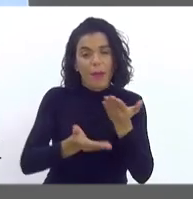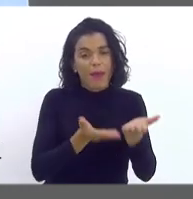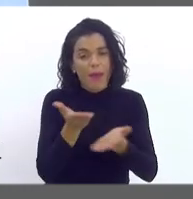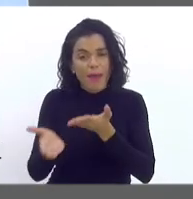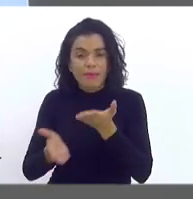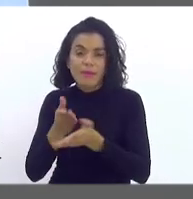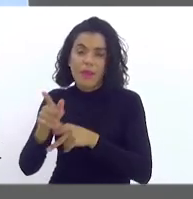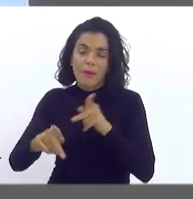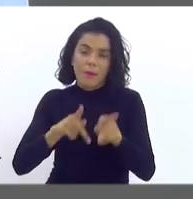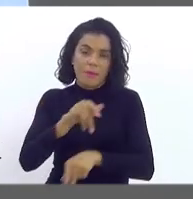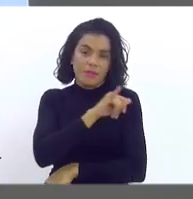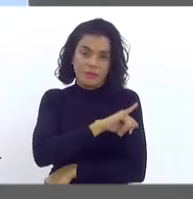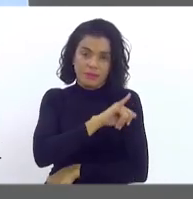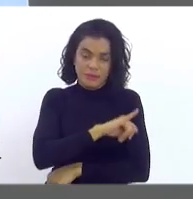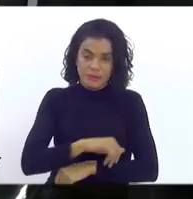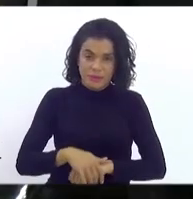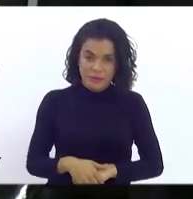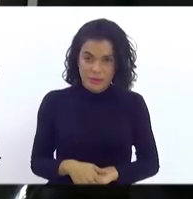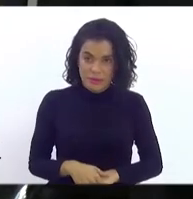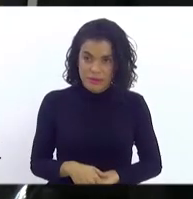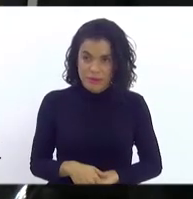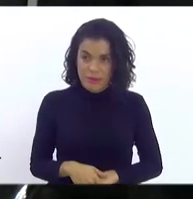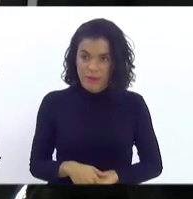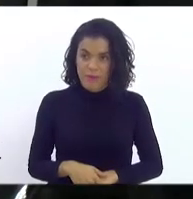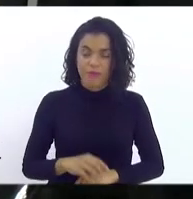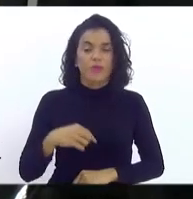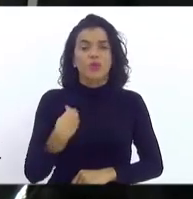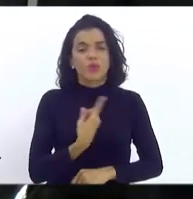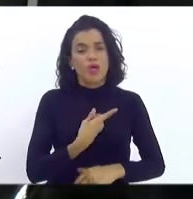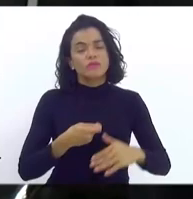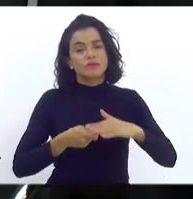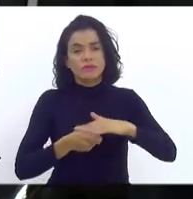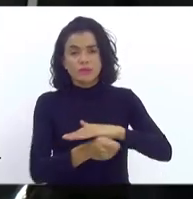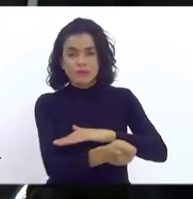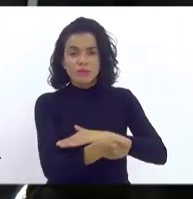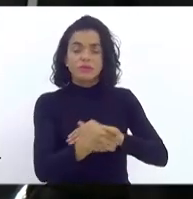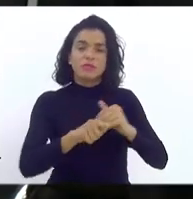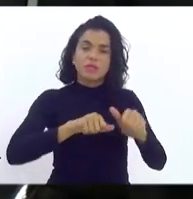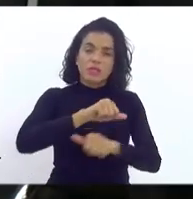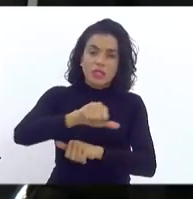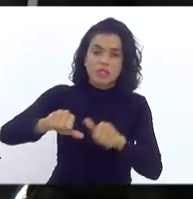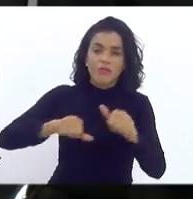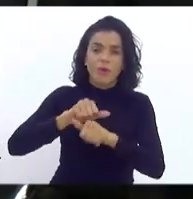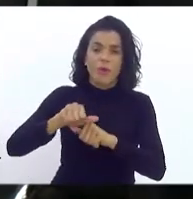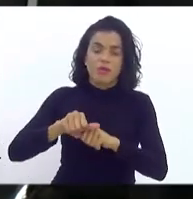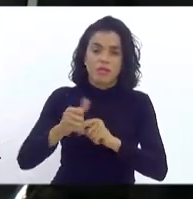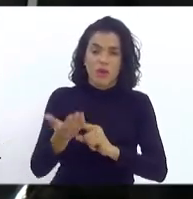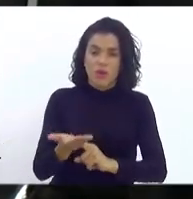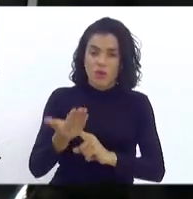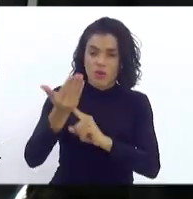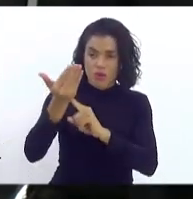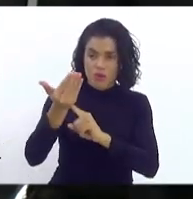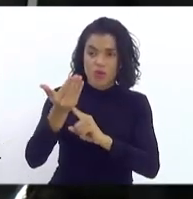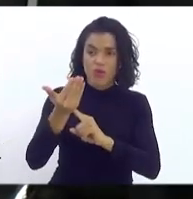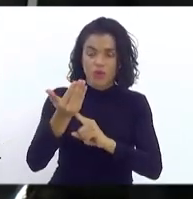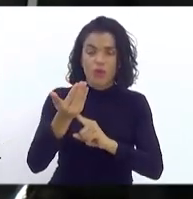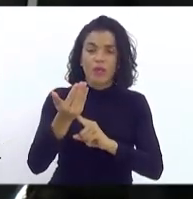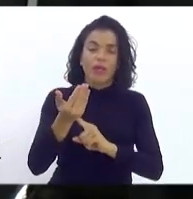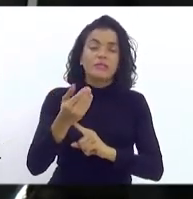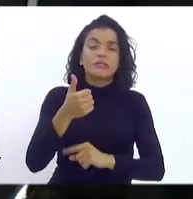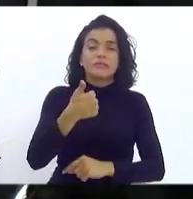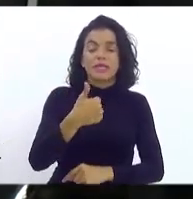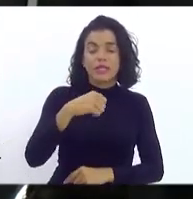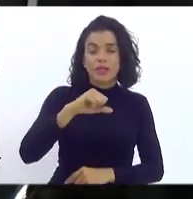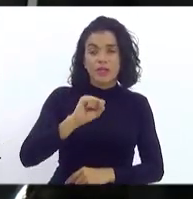sociedade fluminense. Nós fizemos um investimento em transformação digital importante de